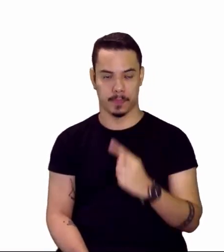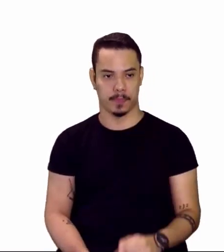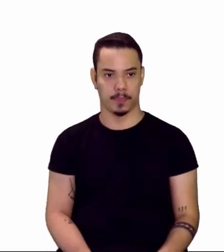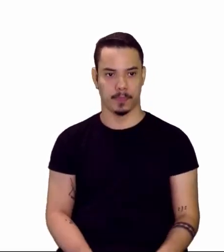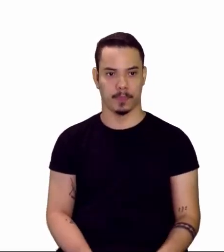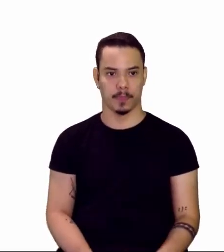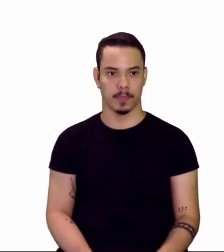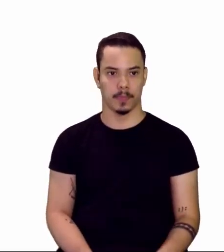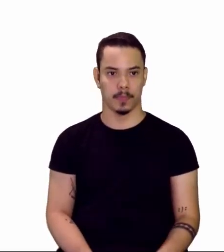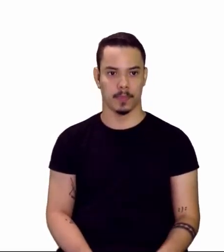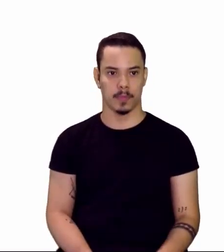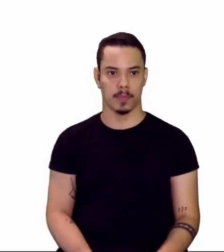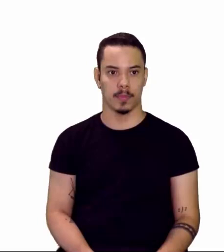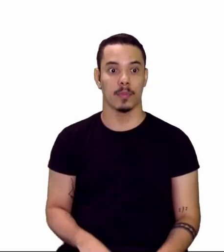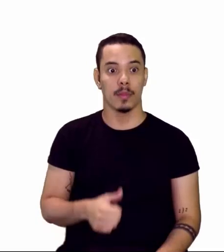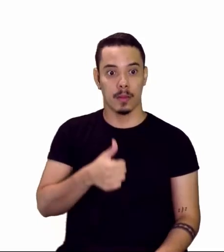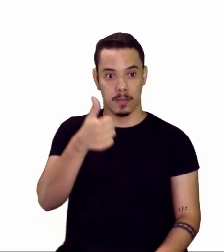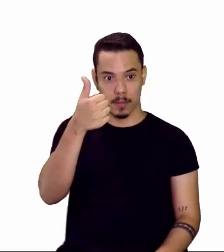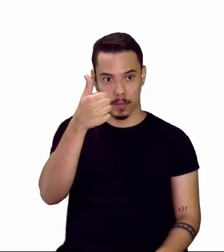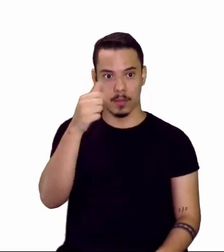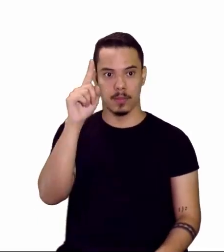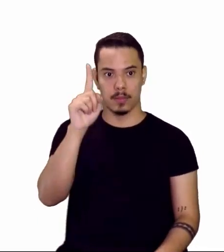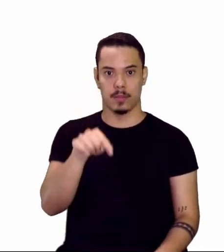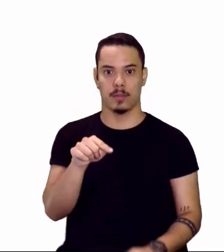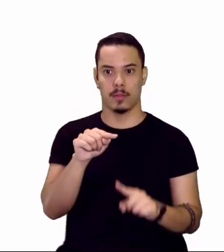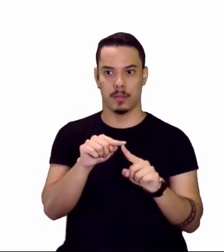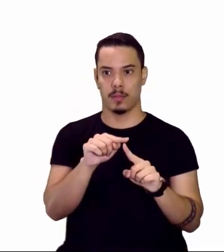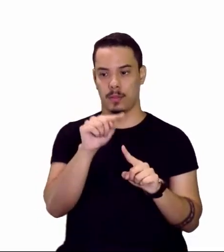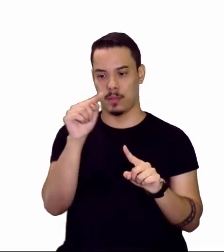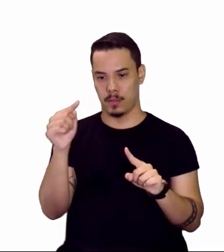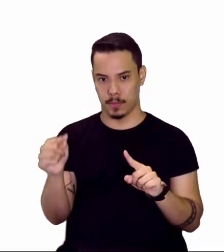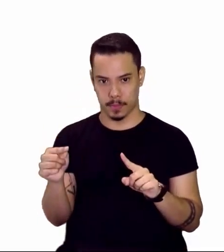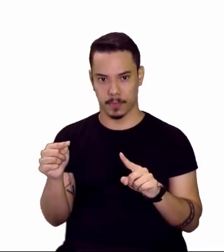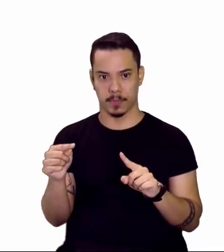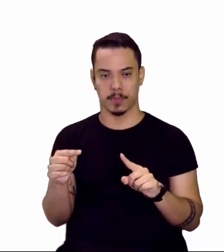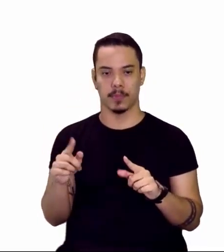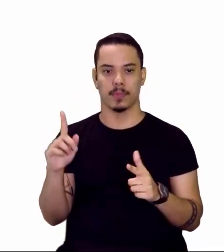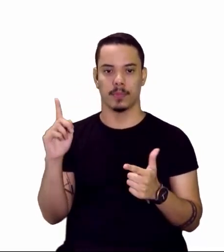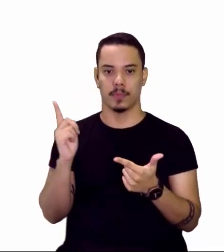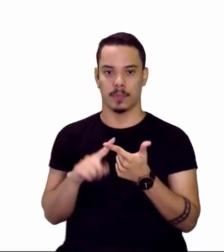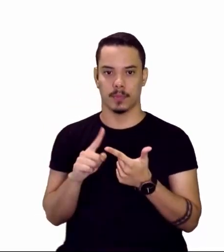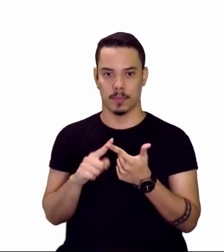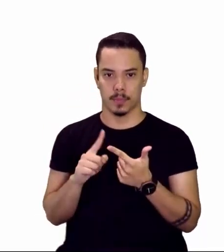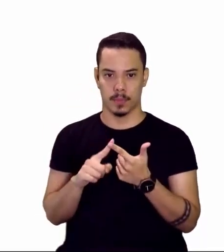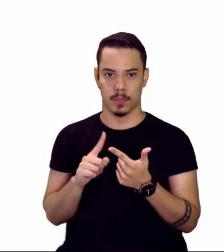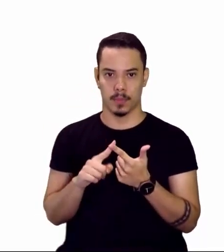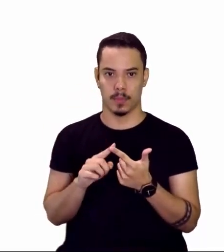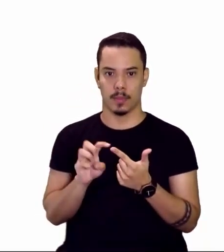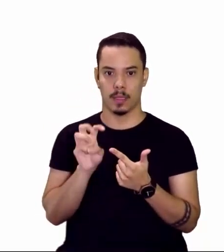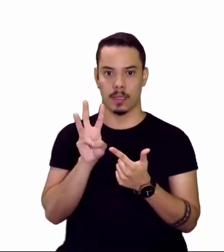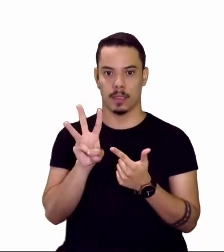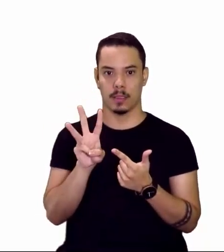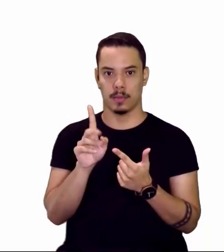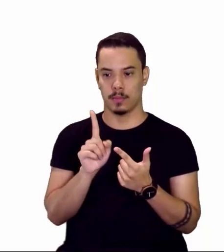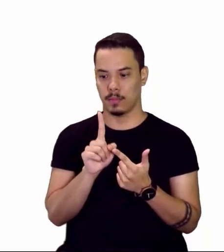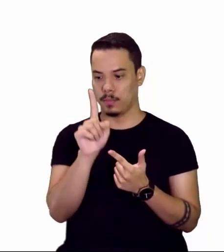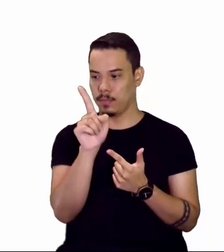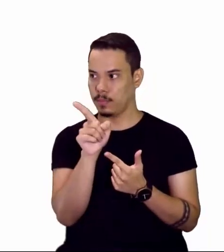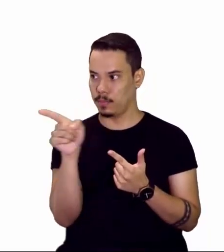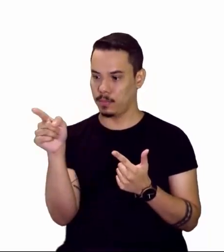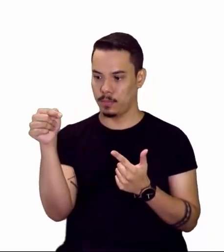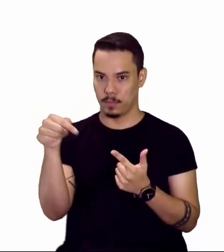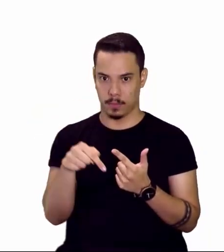SO2 é angular. Já SO3 é triangular.